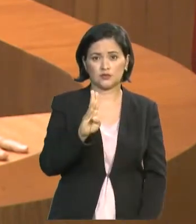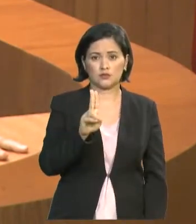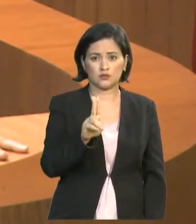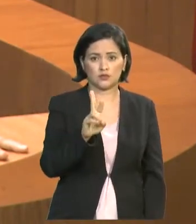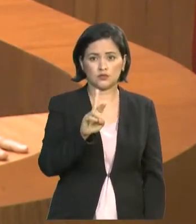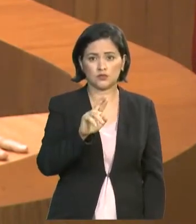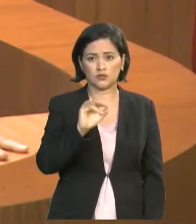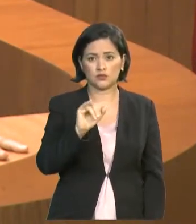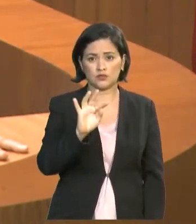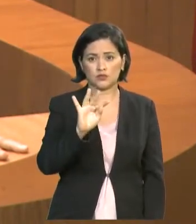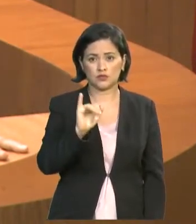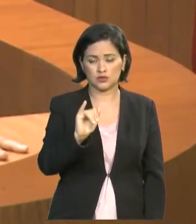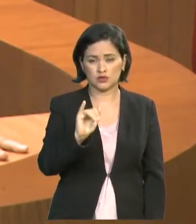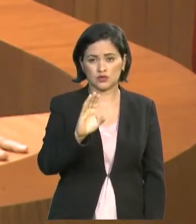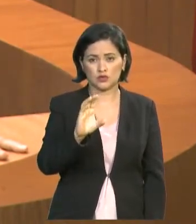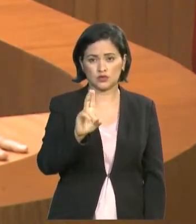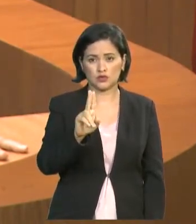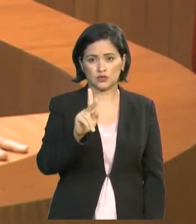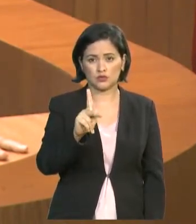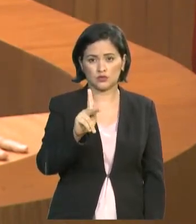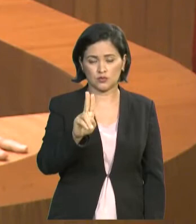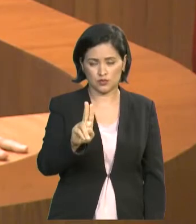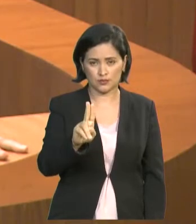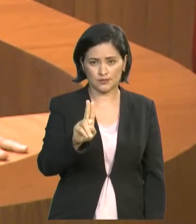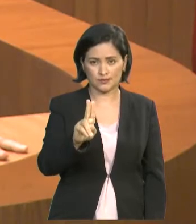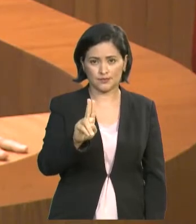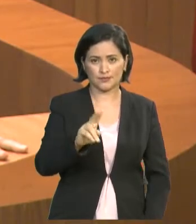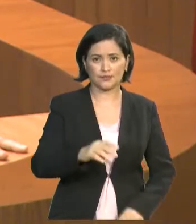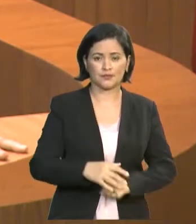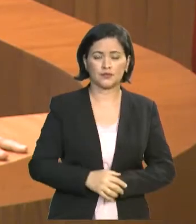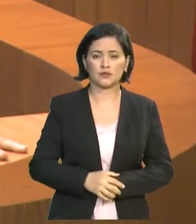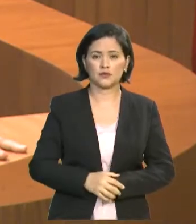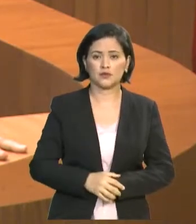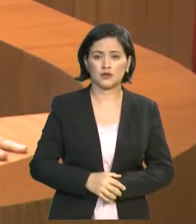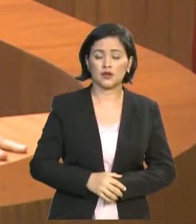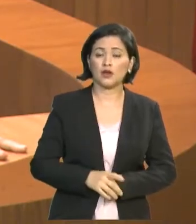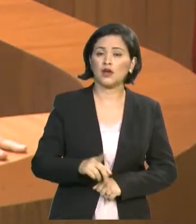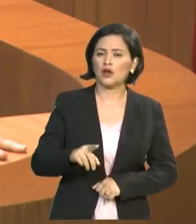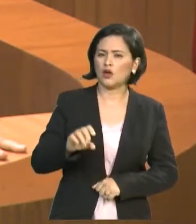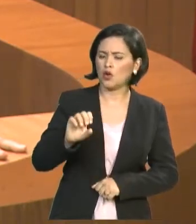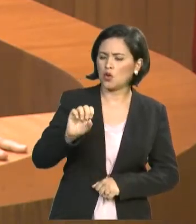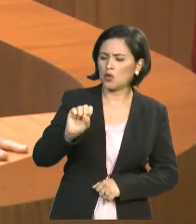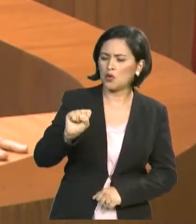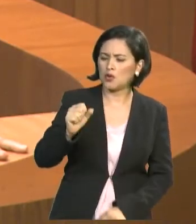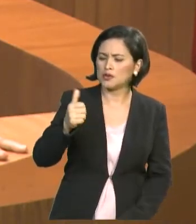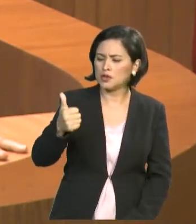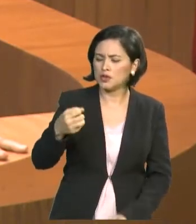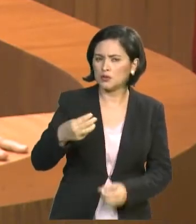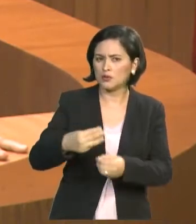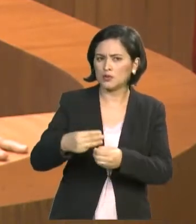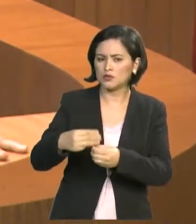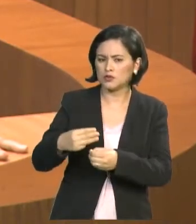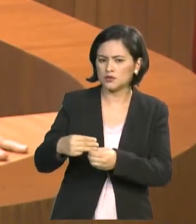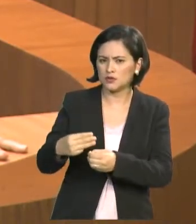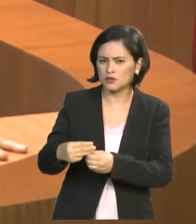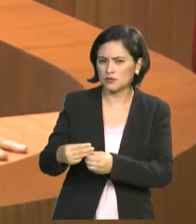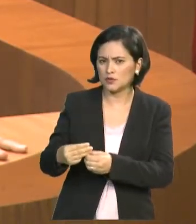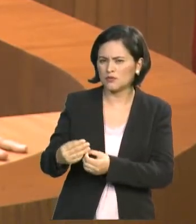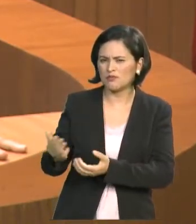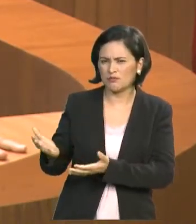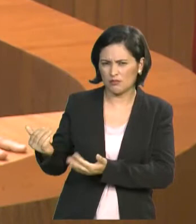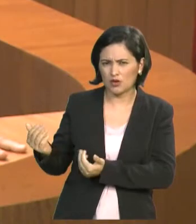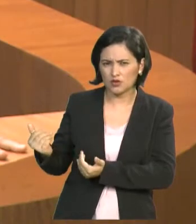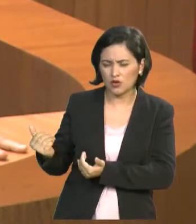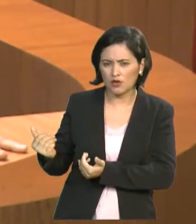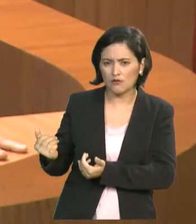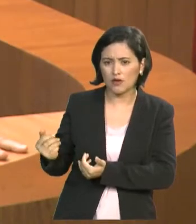os 81 municípios mais jovens do Maranhão e ter uma frota que ultrapassa